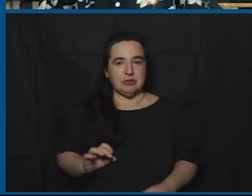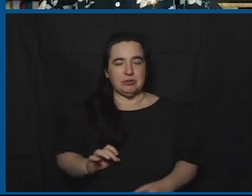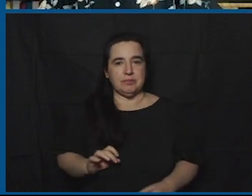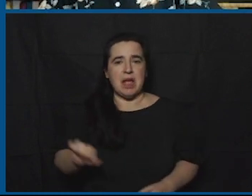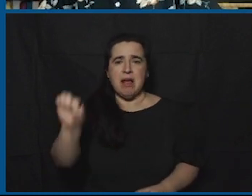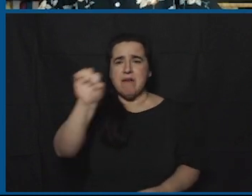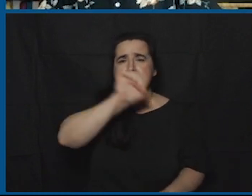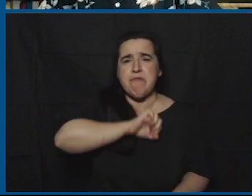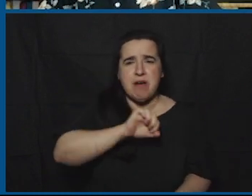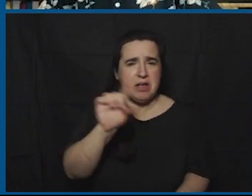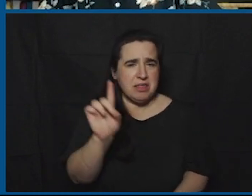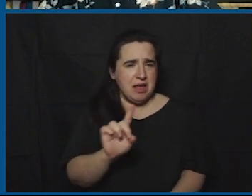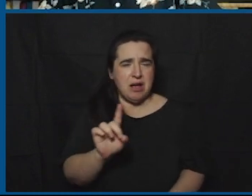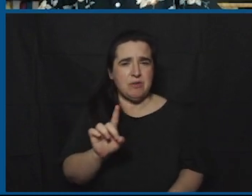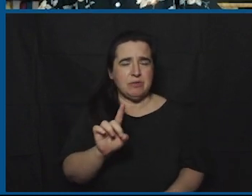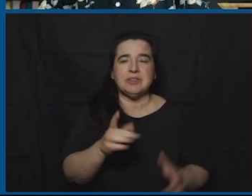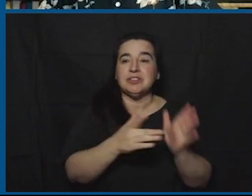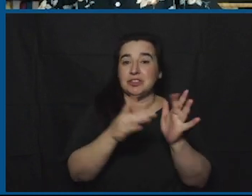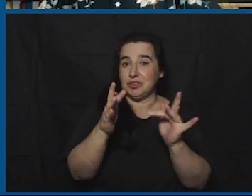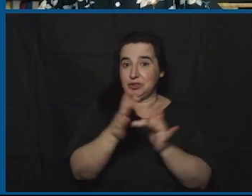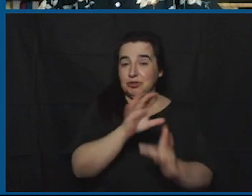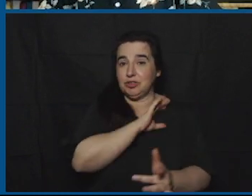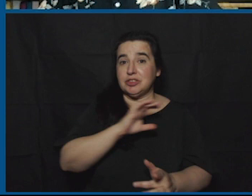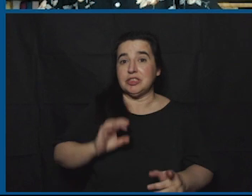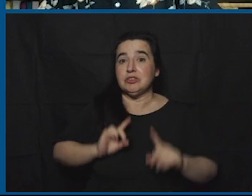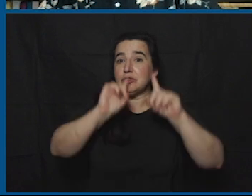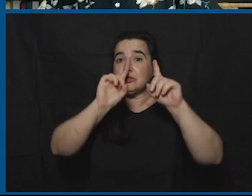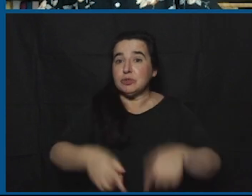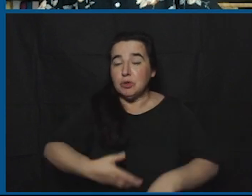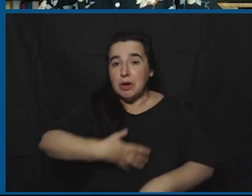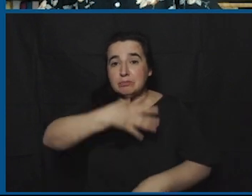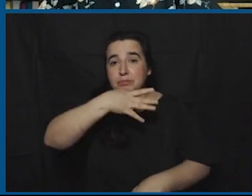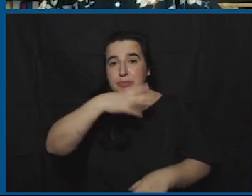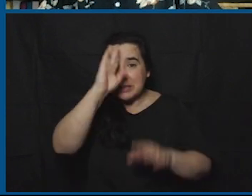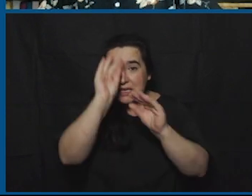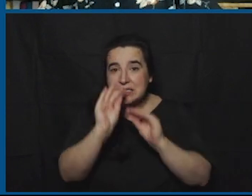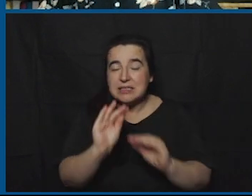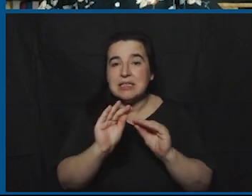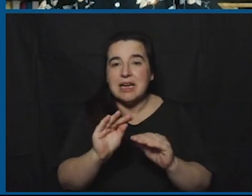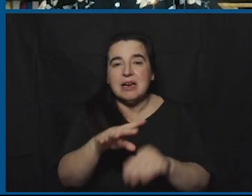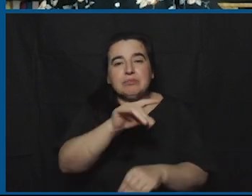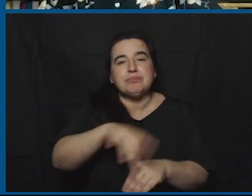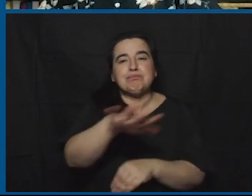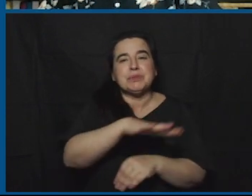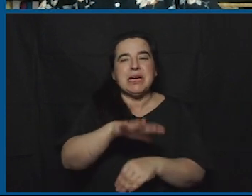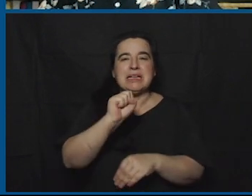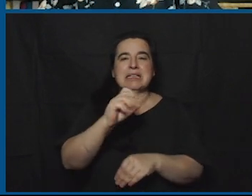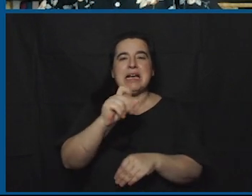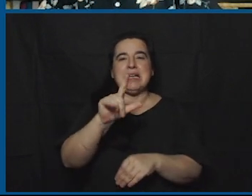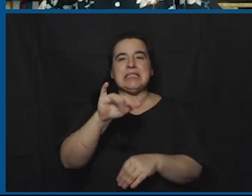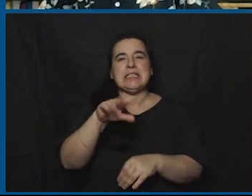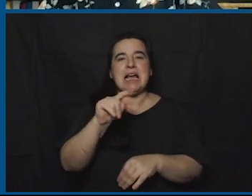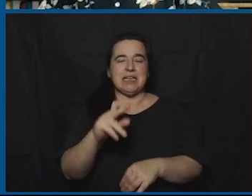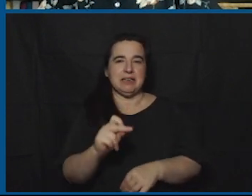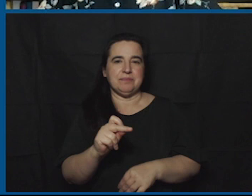que Jesus Cristo iniciou o seu ministério nesta região da Galileia. Portanto, era uma luz